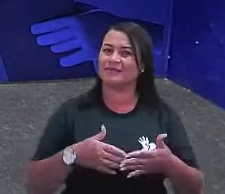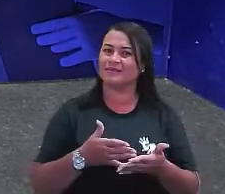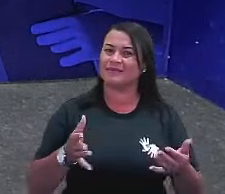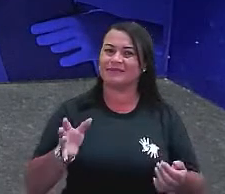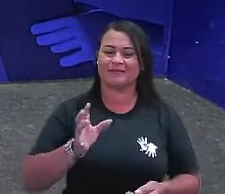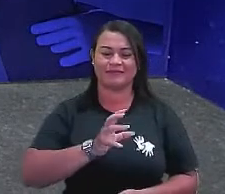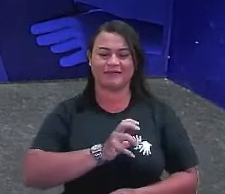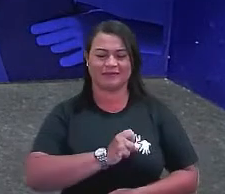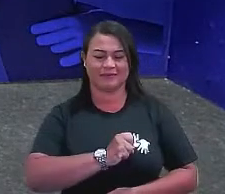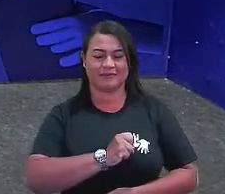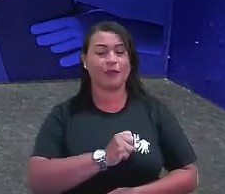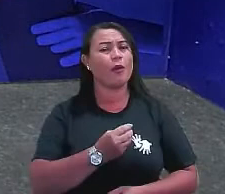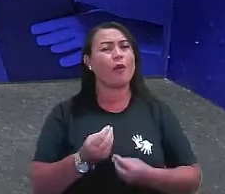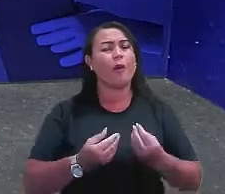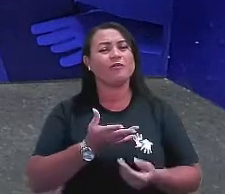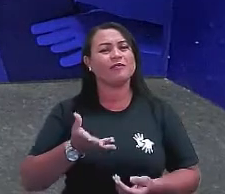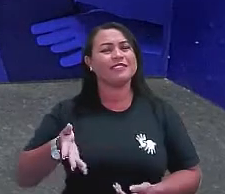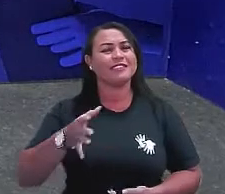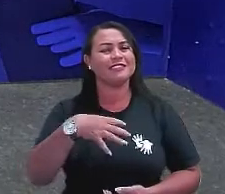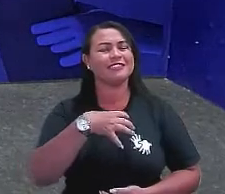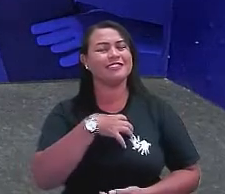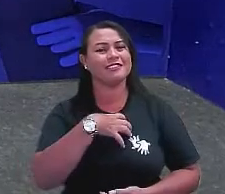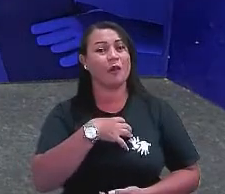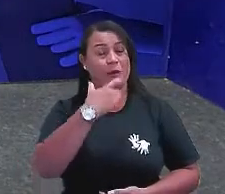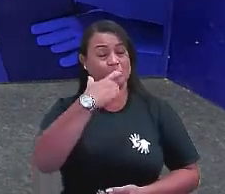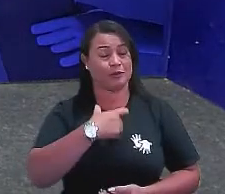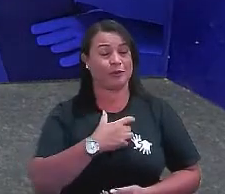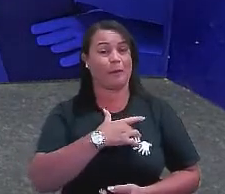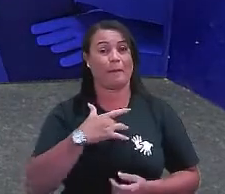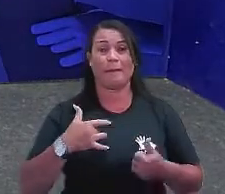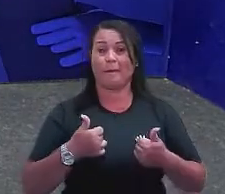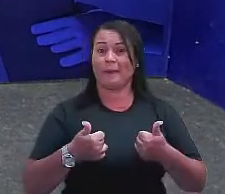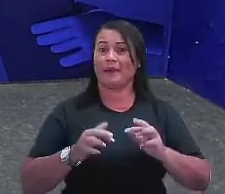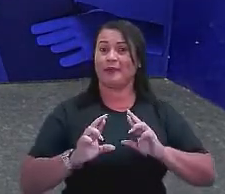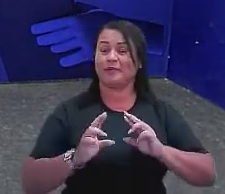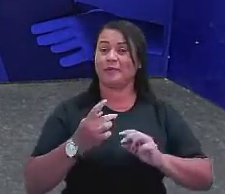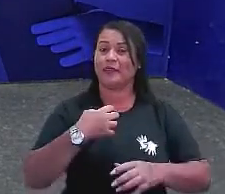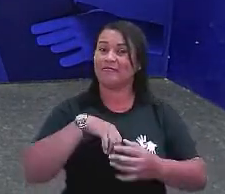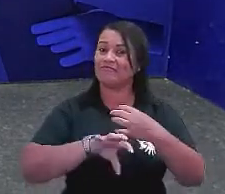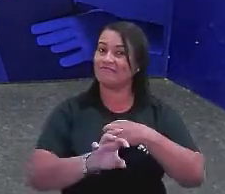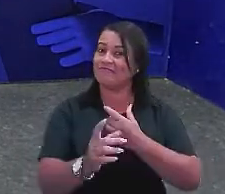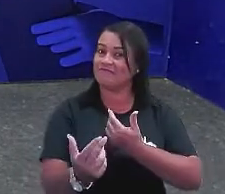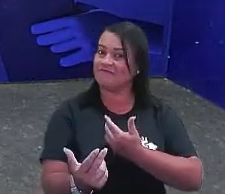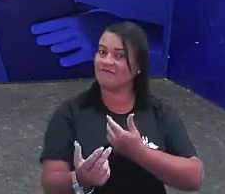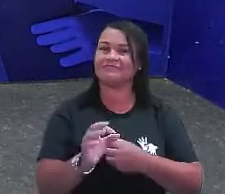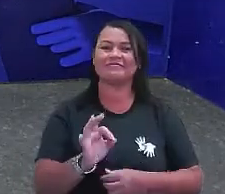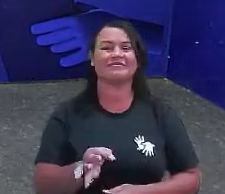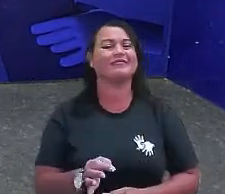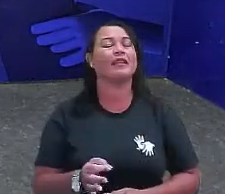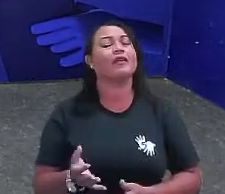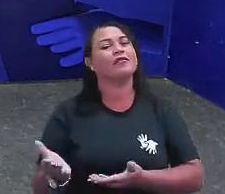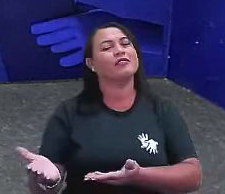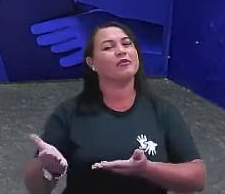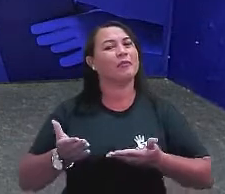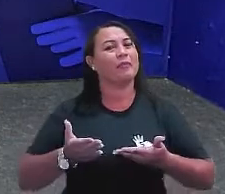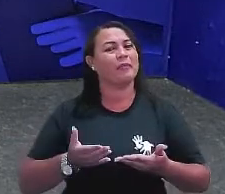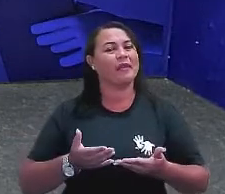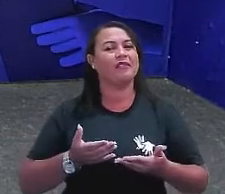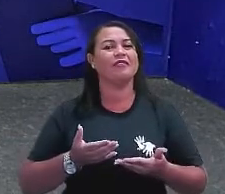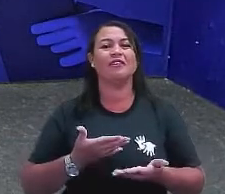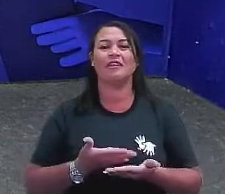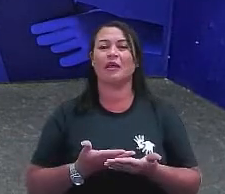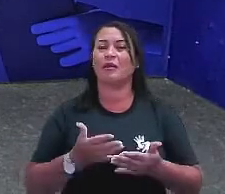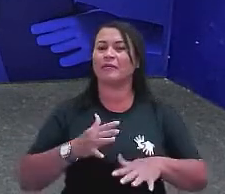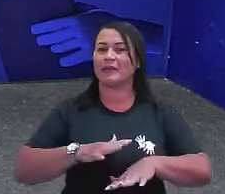Olá, meus amores! Como é que vocês estão? Eu estou bem e eu espero que você também esteja bem. Seja bem-vindo à nossa aula